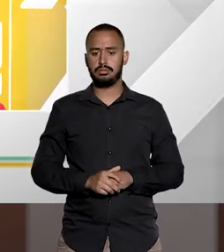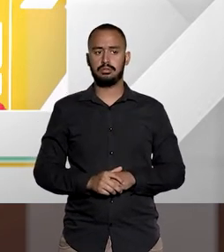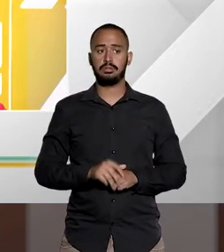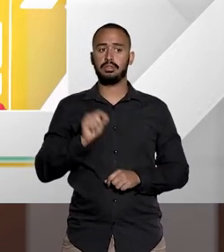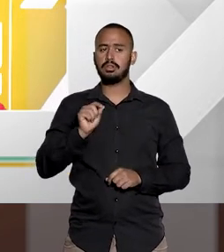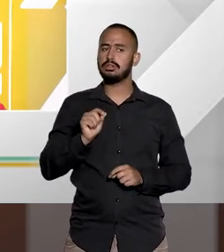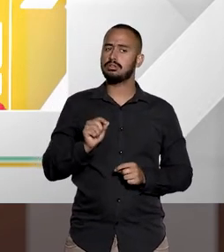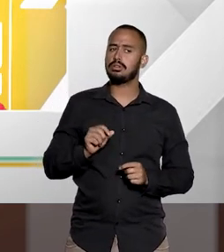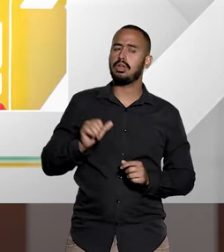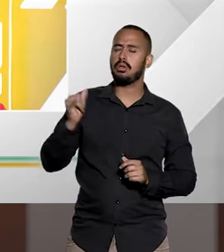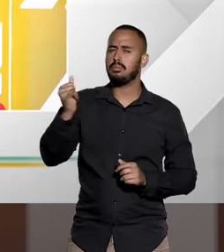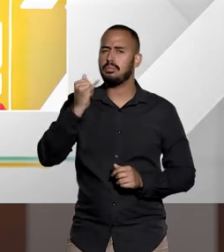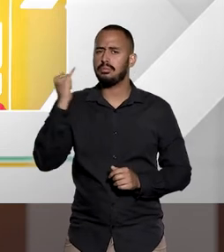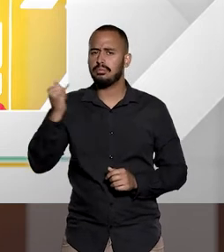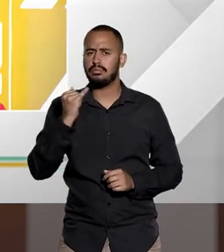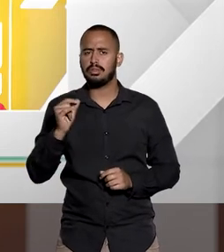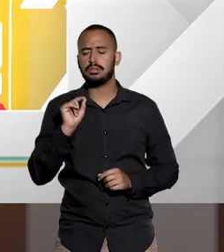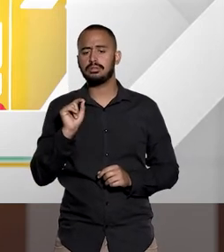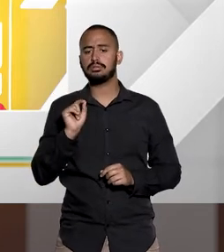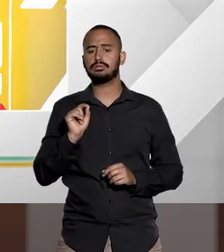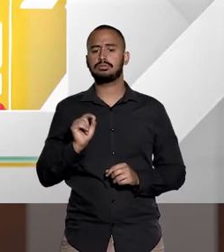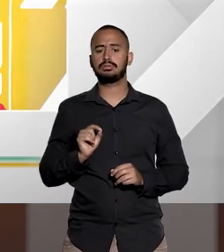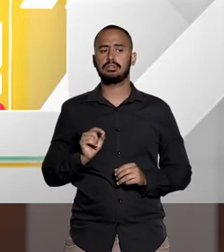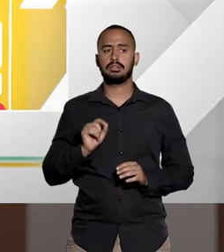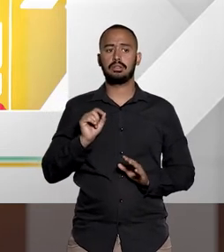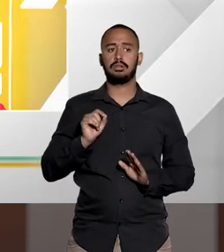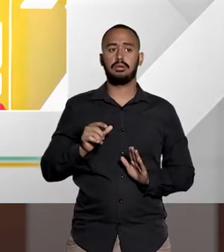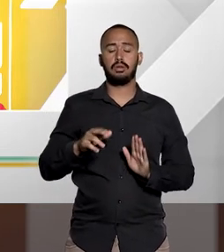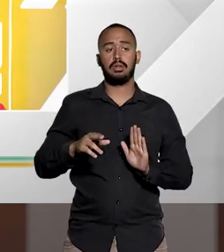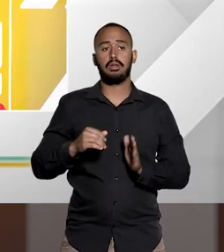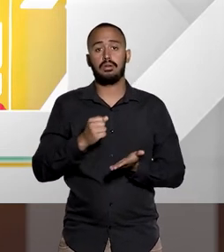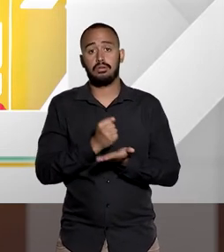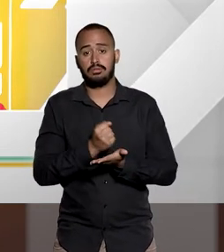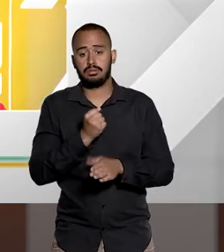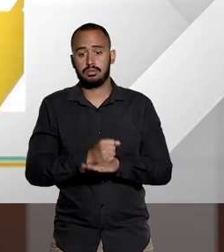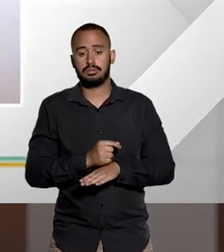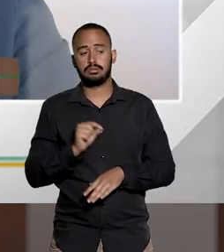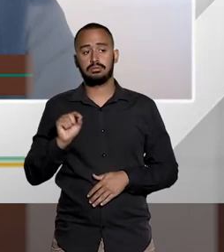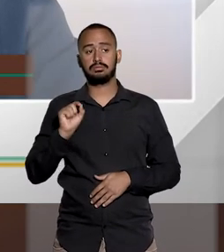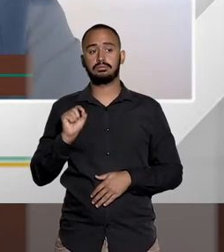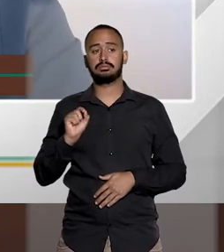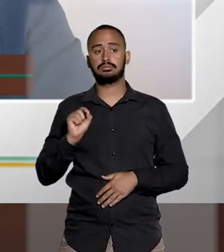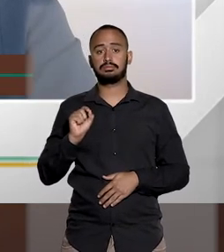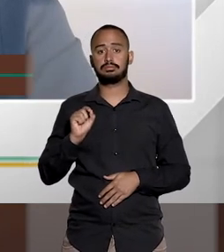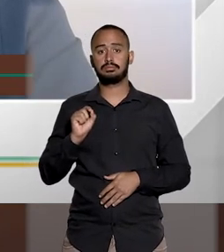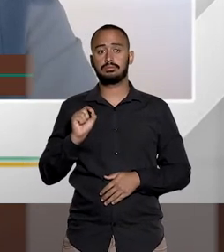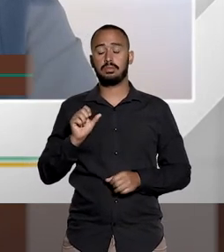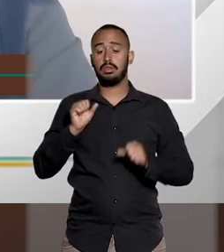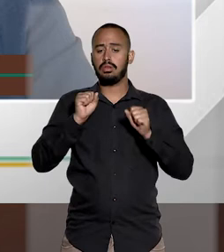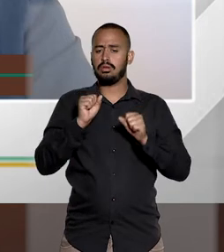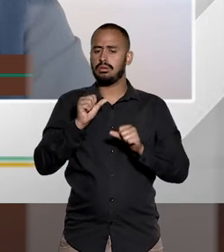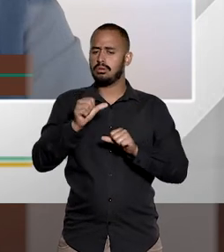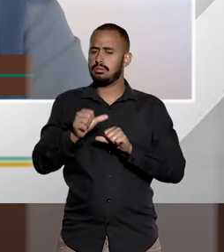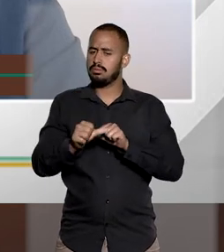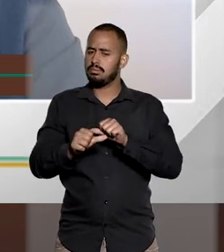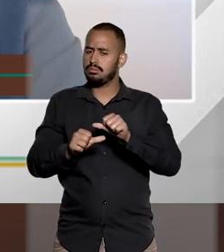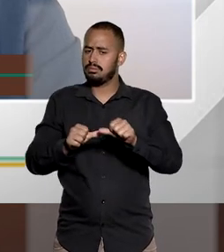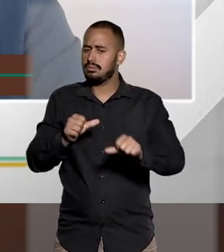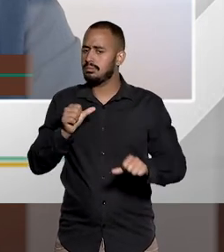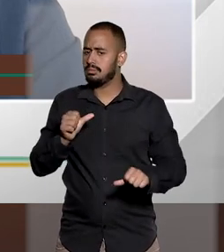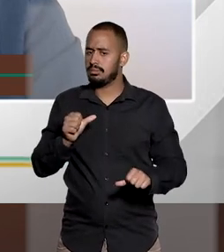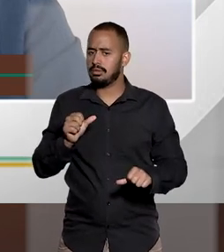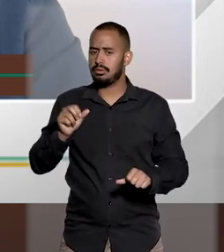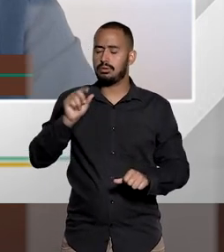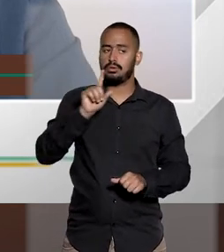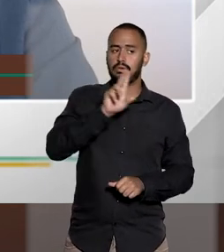Esse é um tema importante em relação às cláusulas exorbitantes, que uma delas é justamente a modificação, a possibilidade de